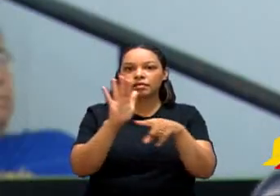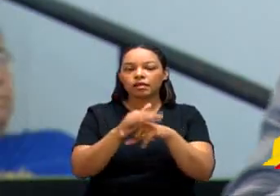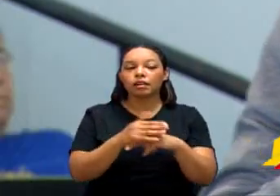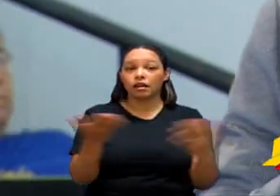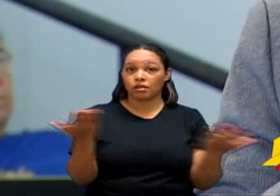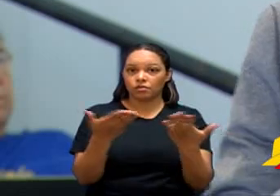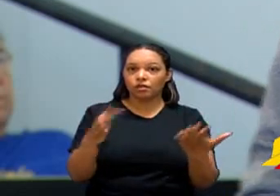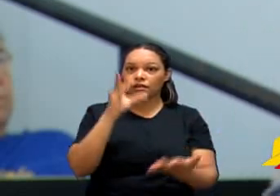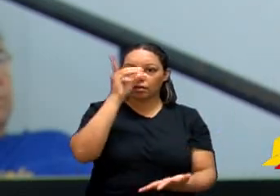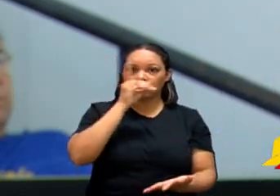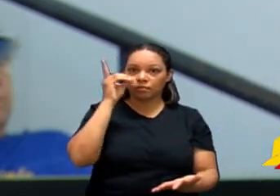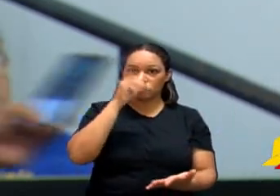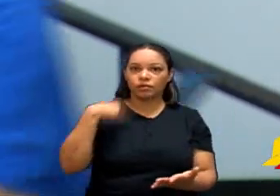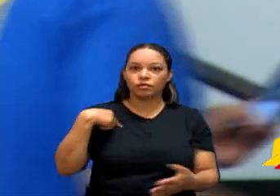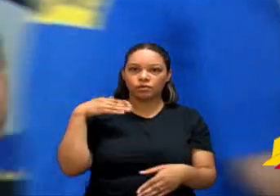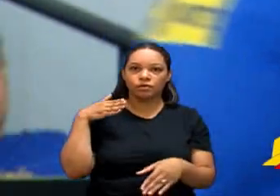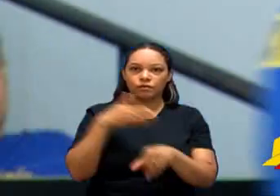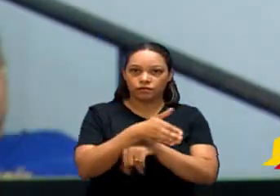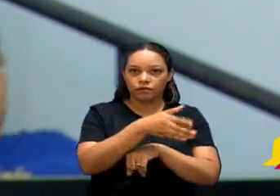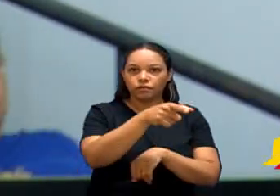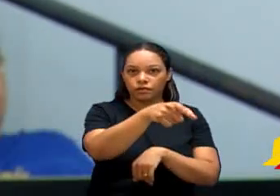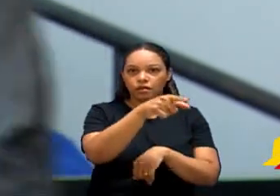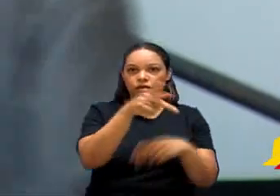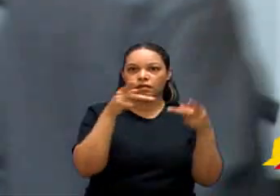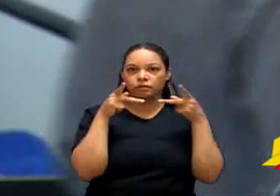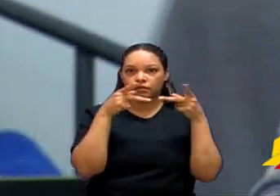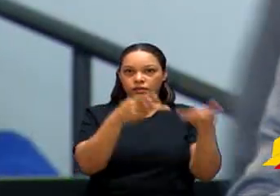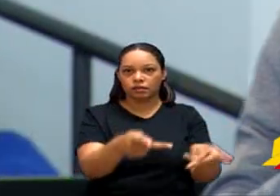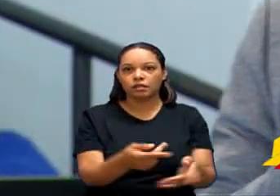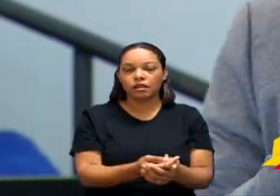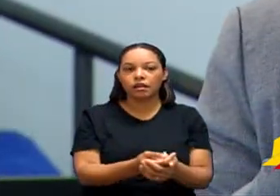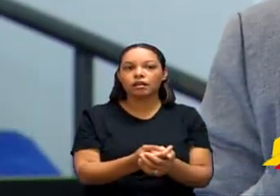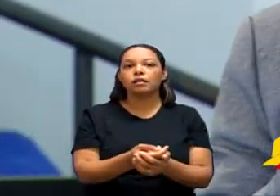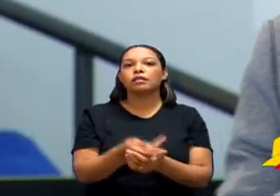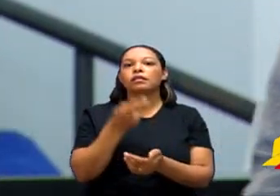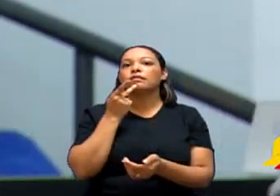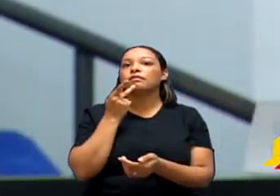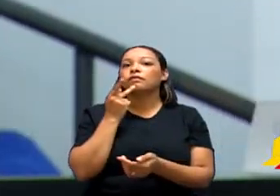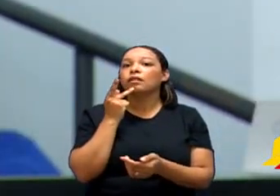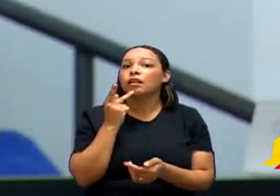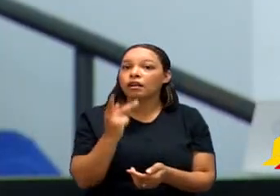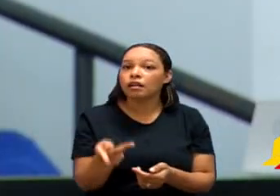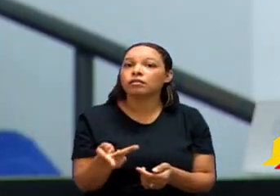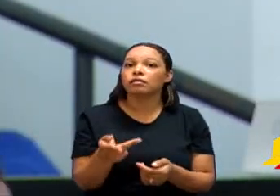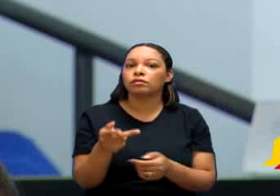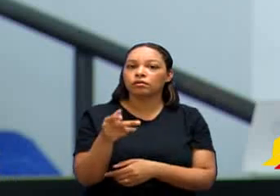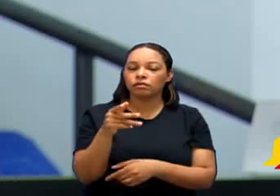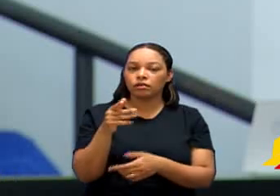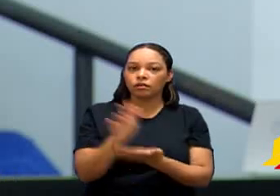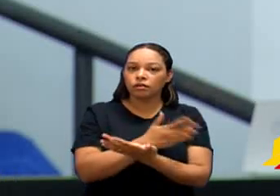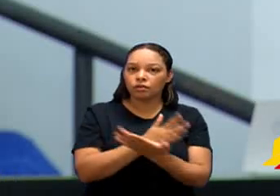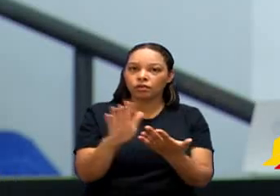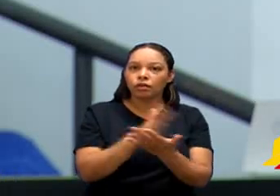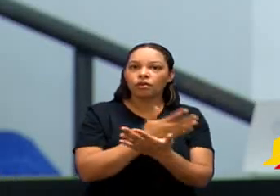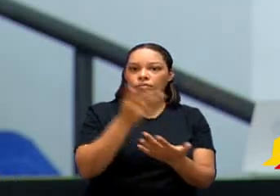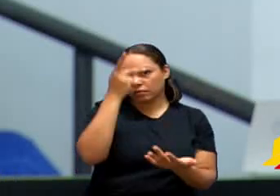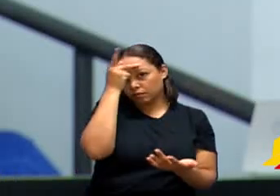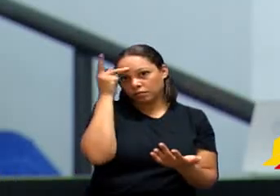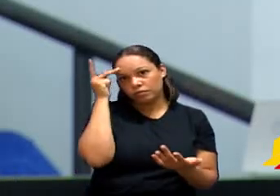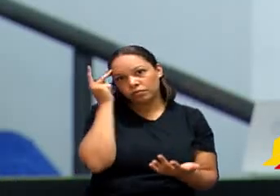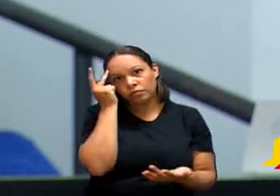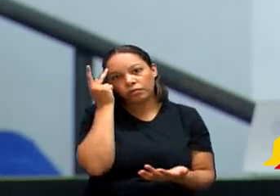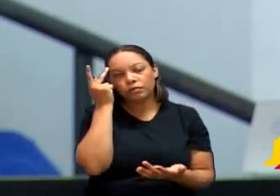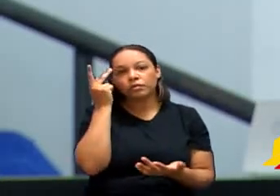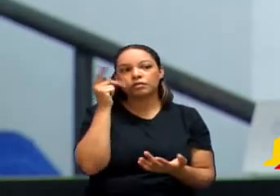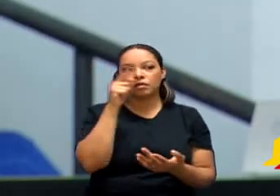frente, conversando com a população ali e falando algumas alternativas importantes que podem ser feitas naquela área.